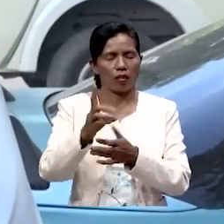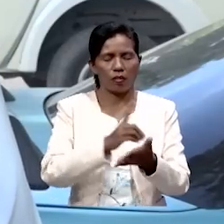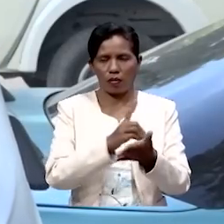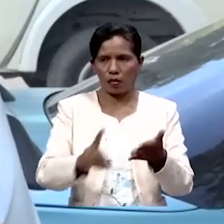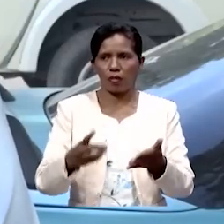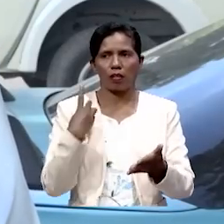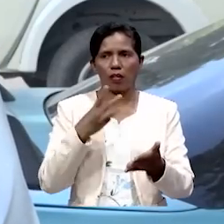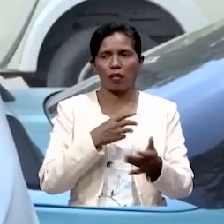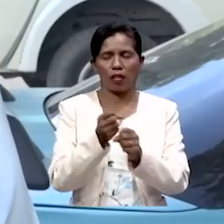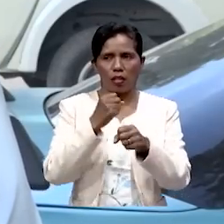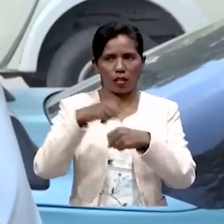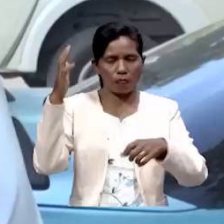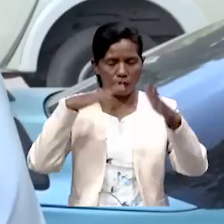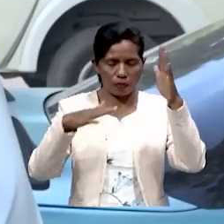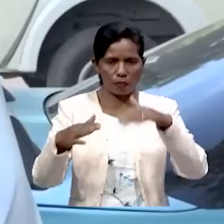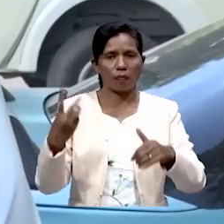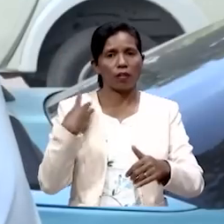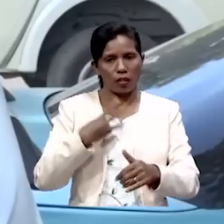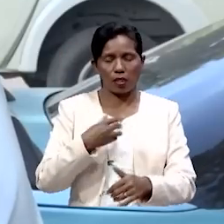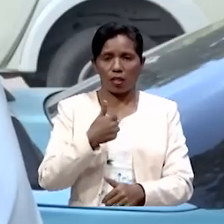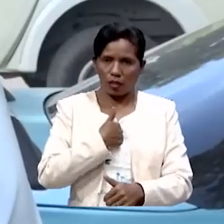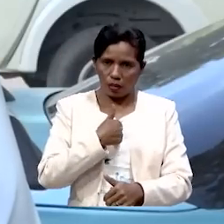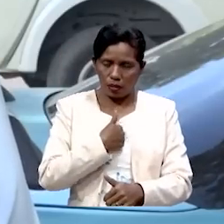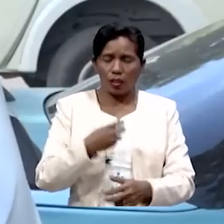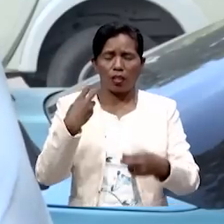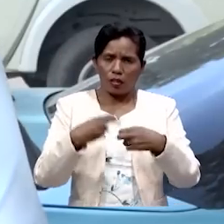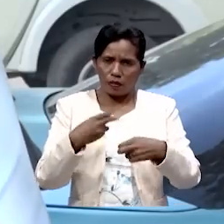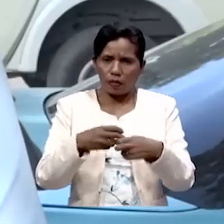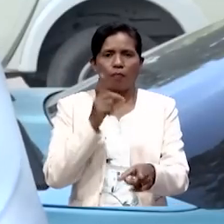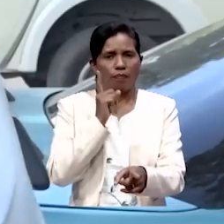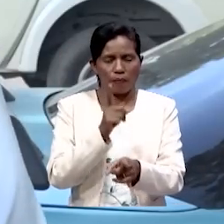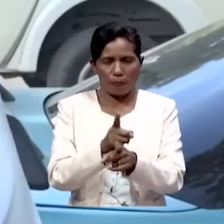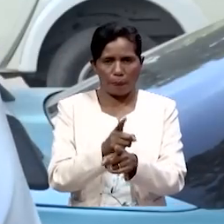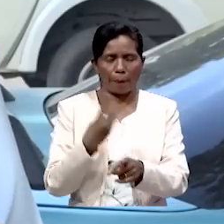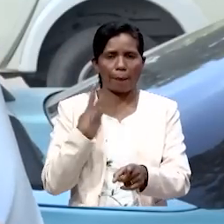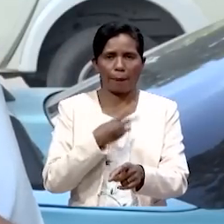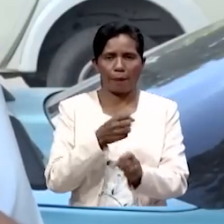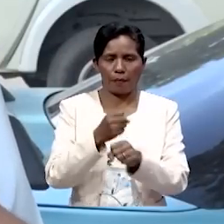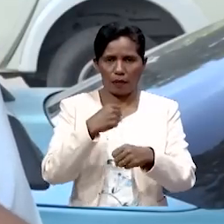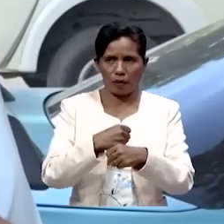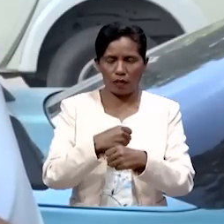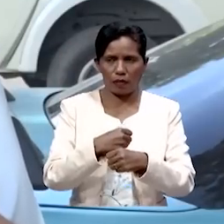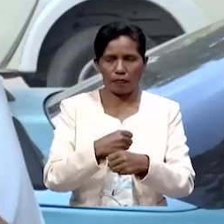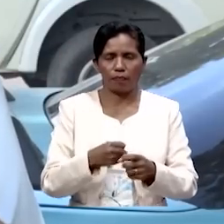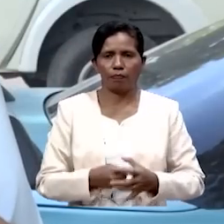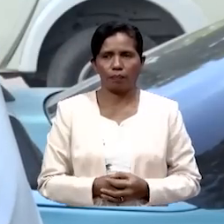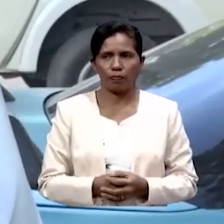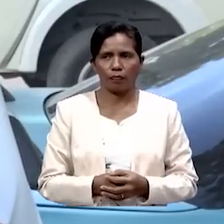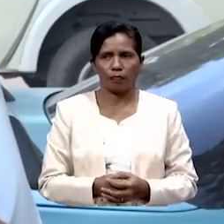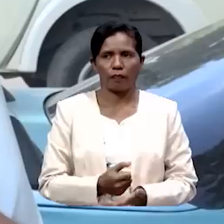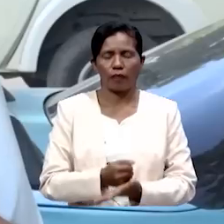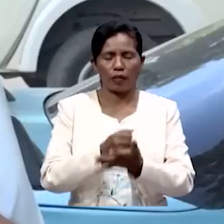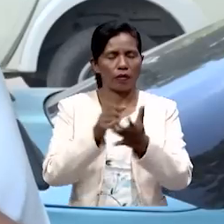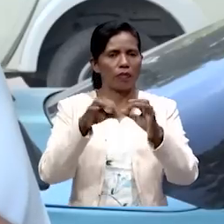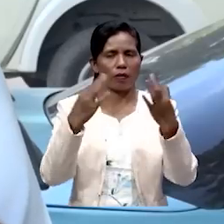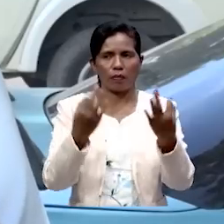ita ans cria problema tamba itani arasi. Debe dificilmente ita halo atendimento ne atende dit familia.